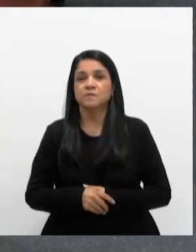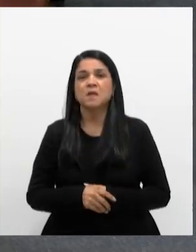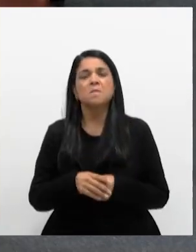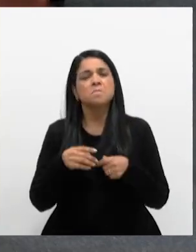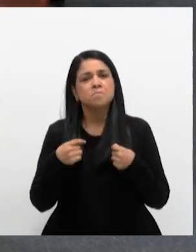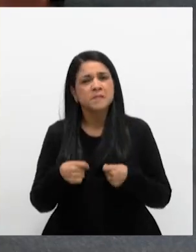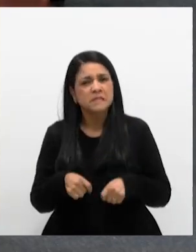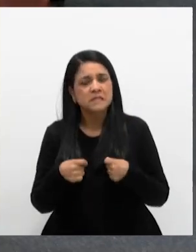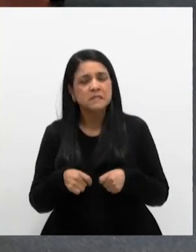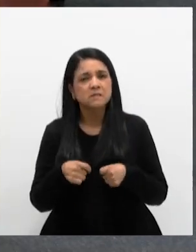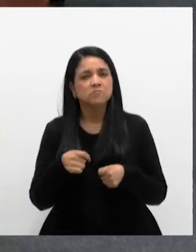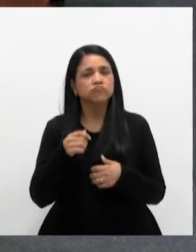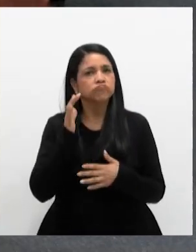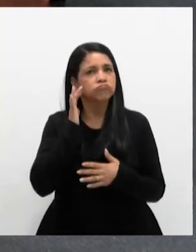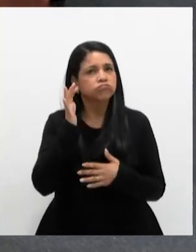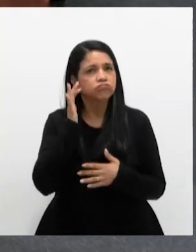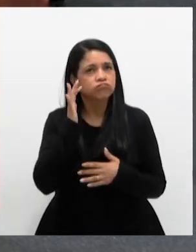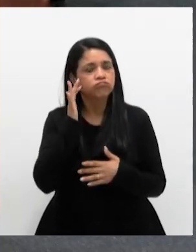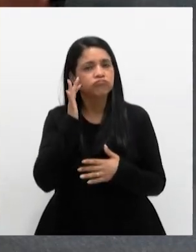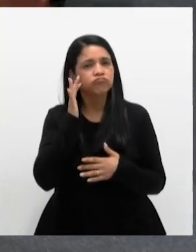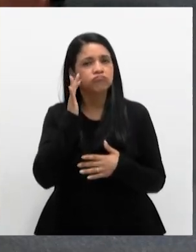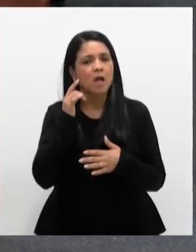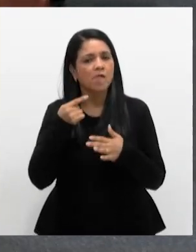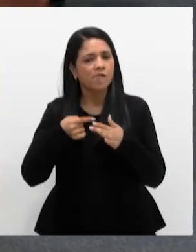precisa de uma reflexão profunda.